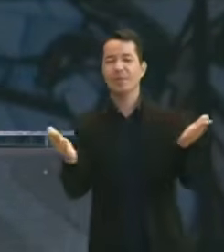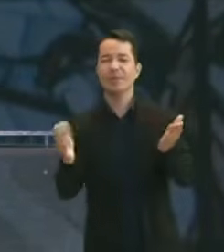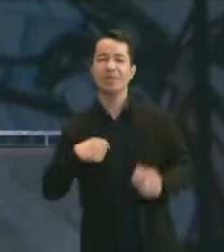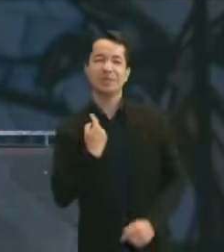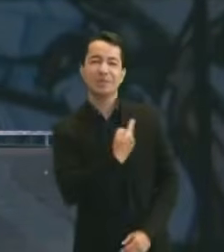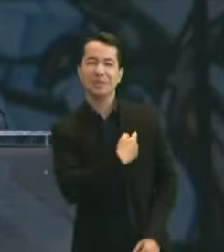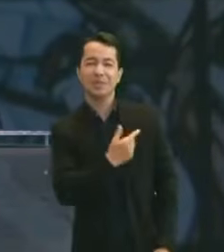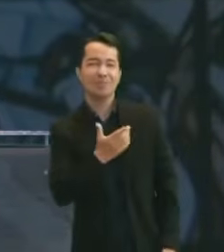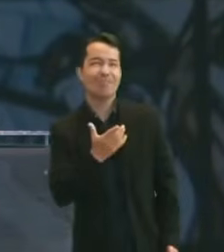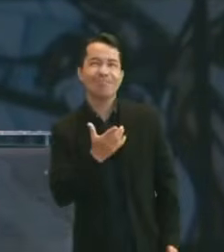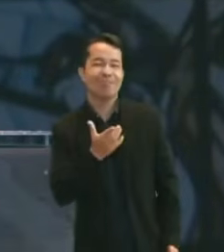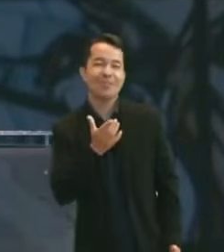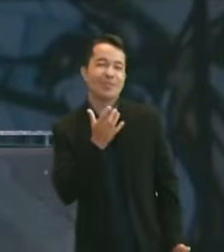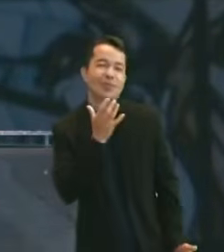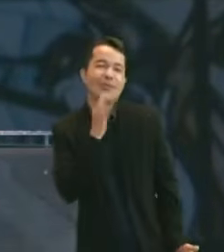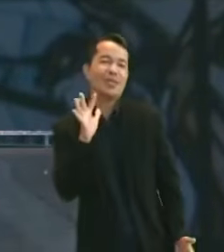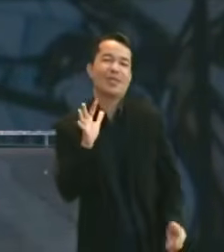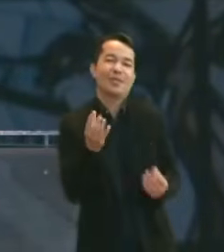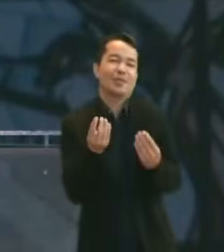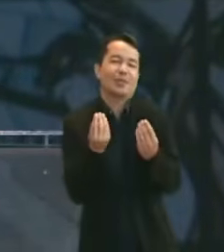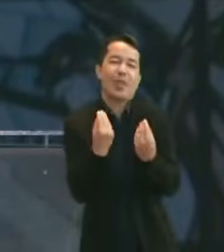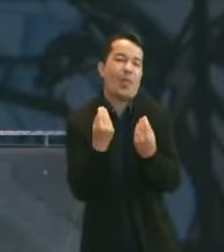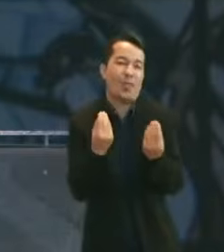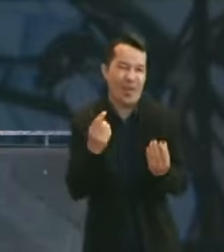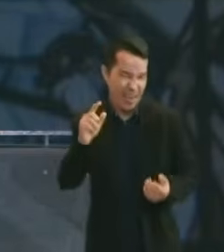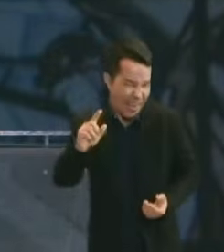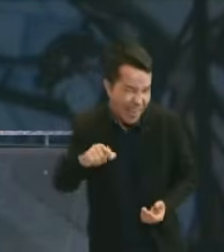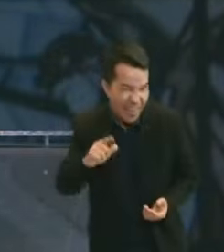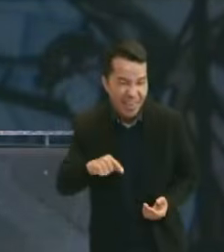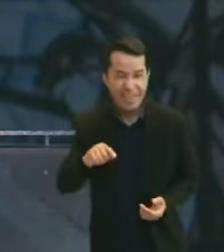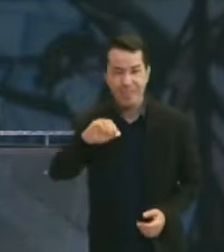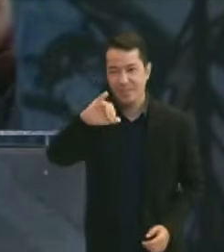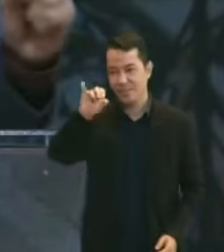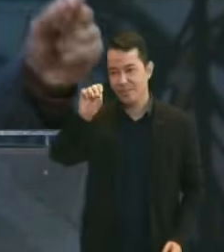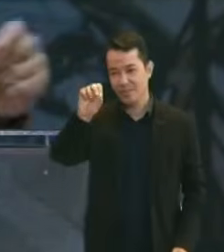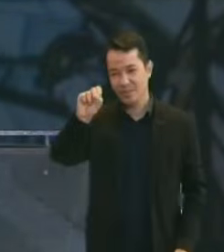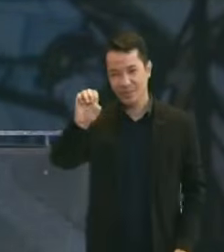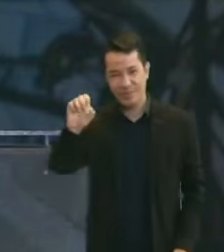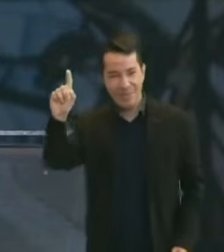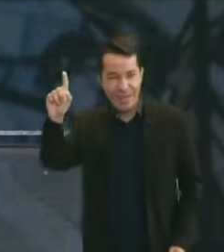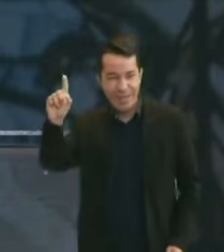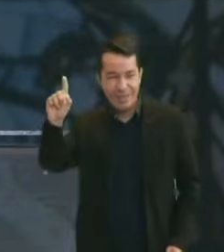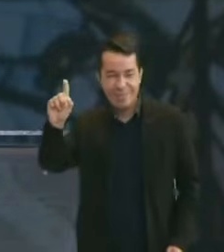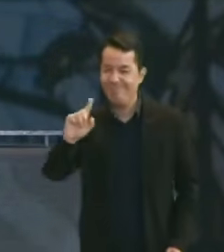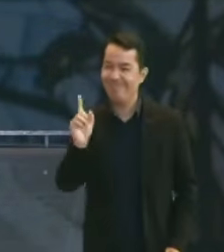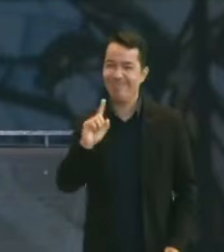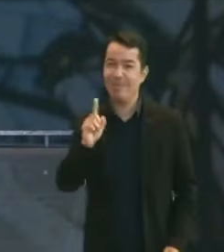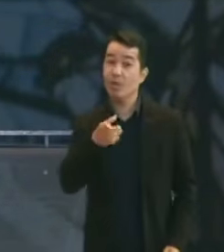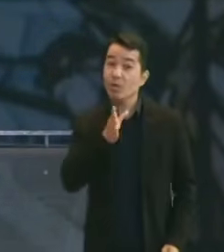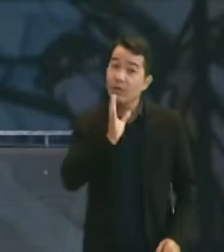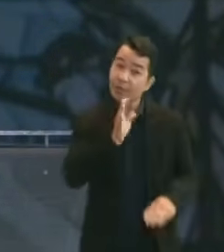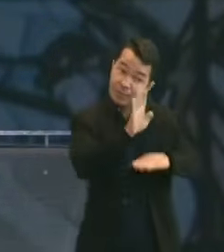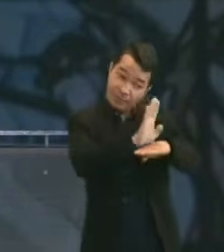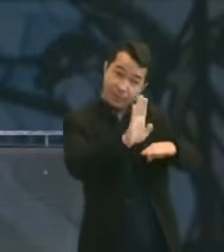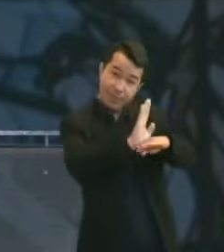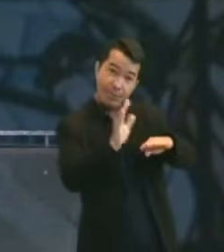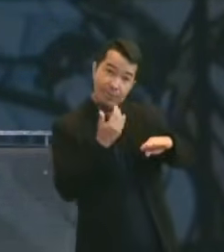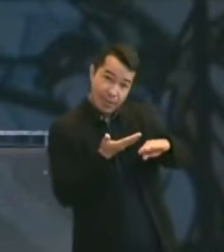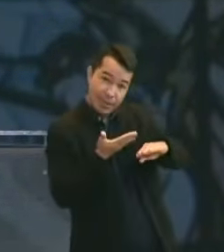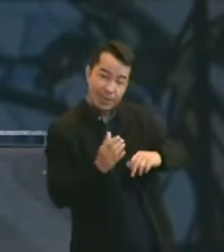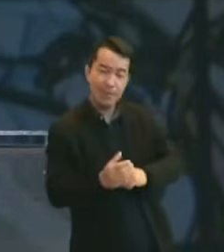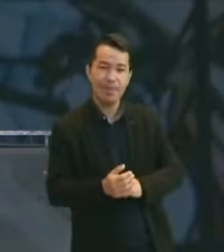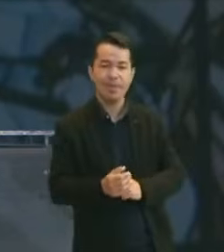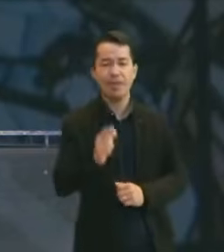é? Olha só que interessante. E eu queria te desafiar a pensar nessa manhã, se aqueles que te conhecem na